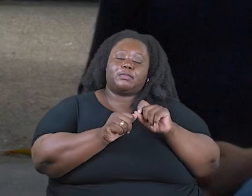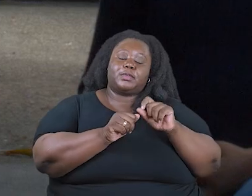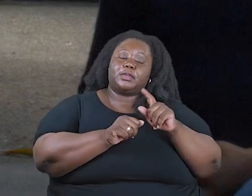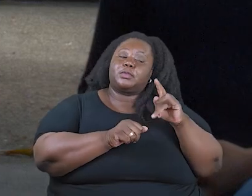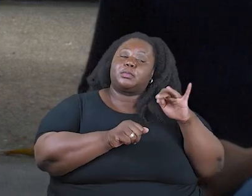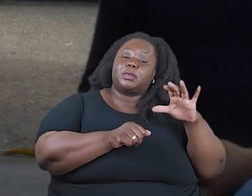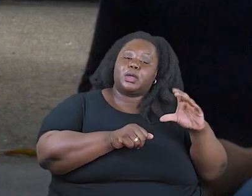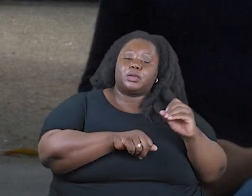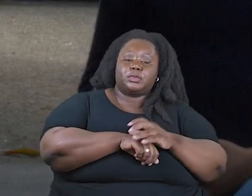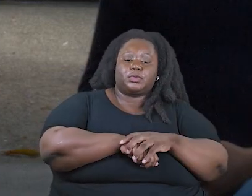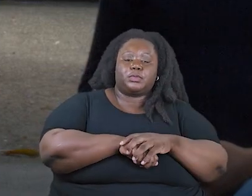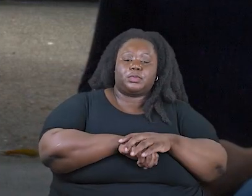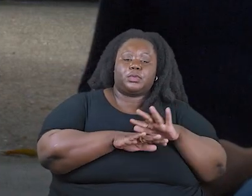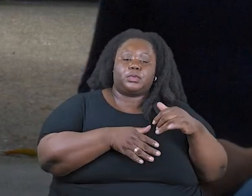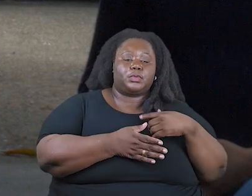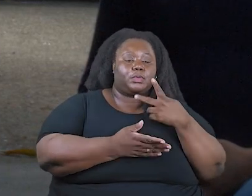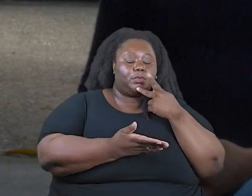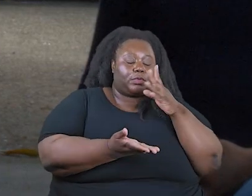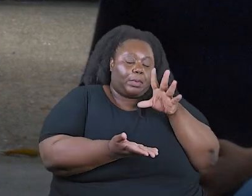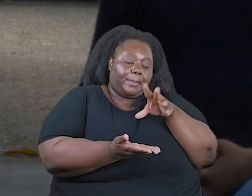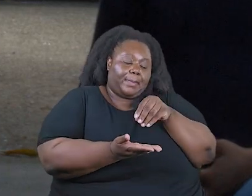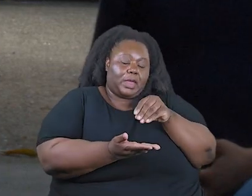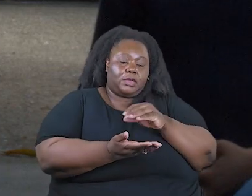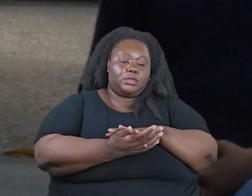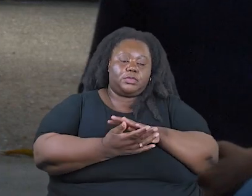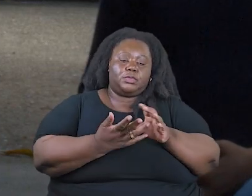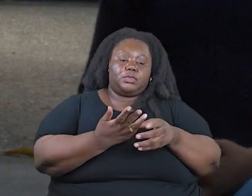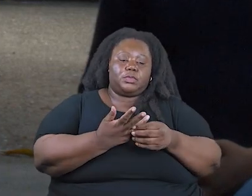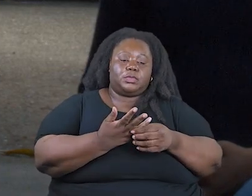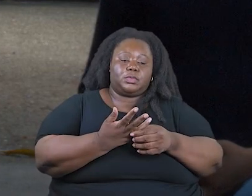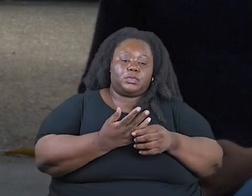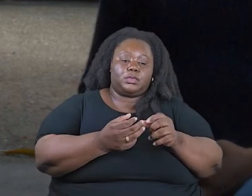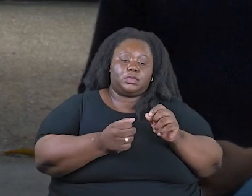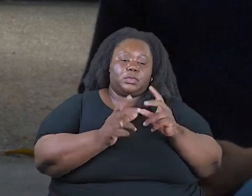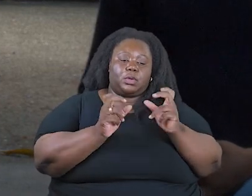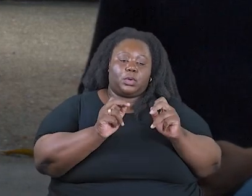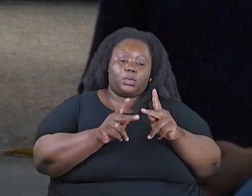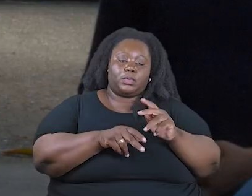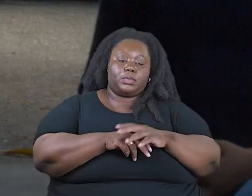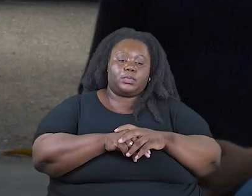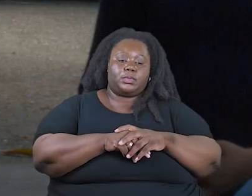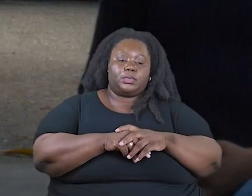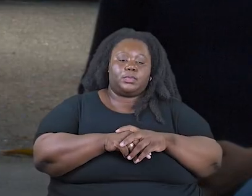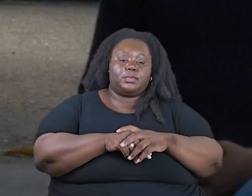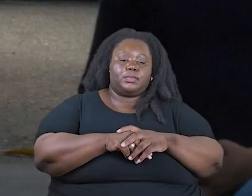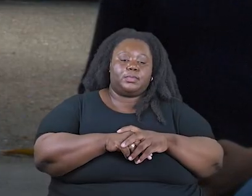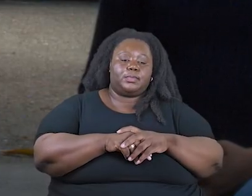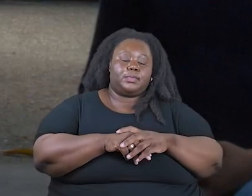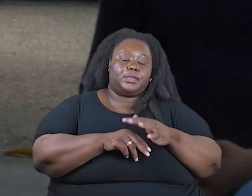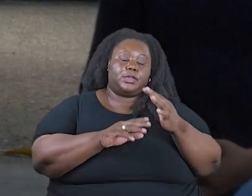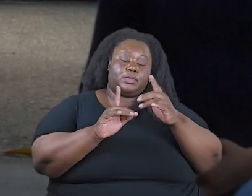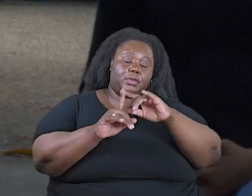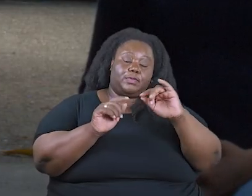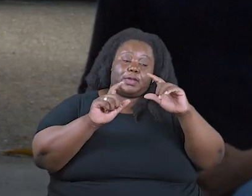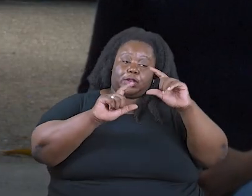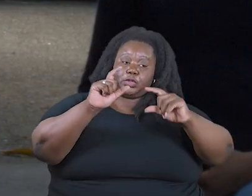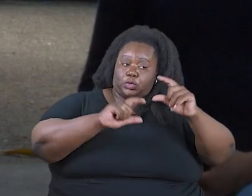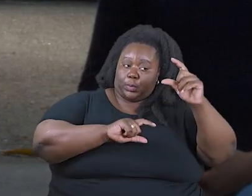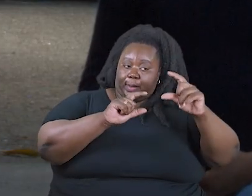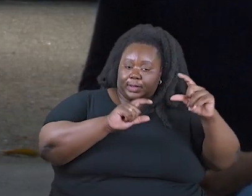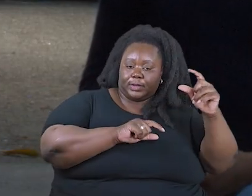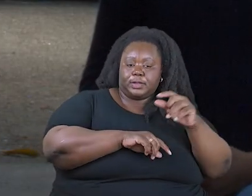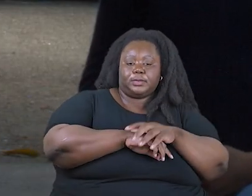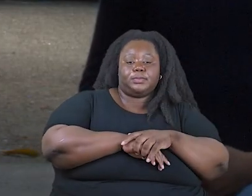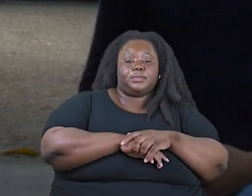trazendo uma lógica, quando fazem o print, ele faz sentido, por exemplo, numa feira de